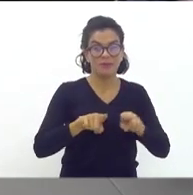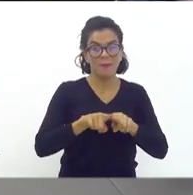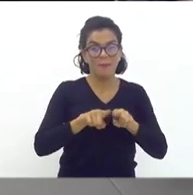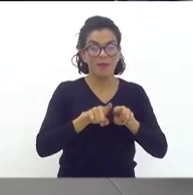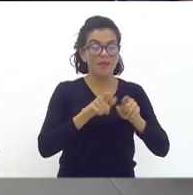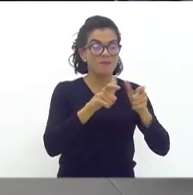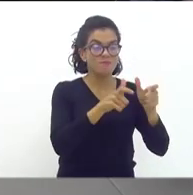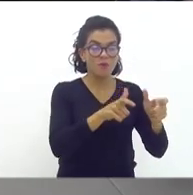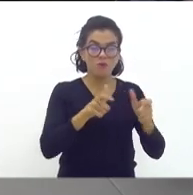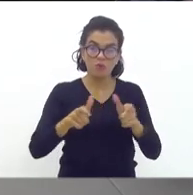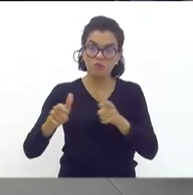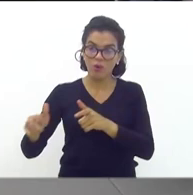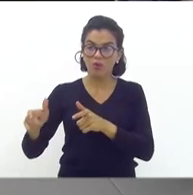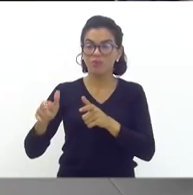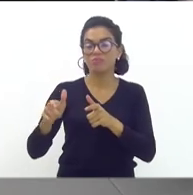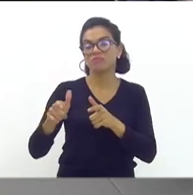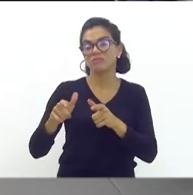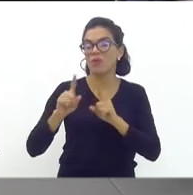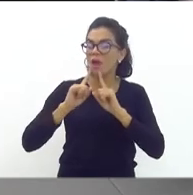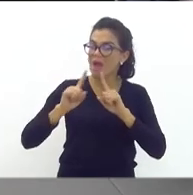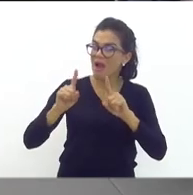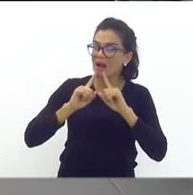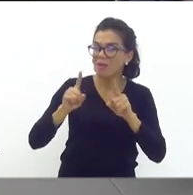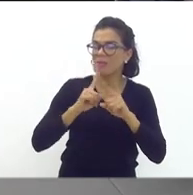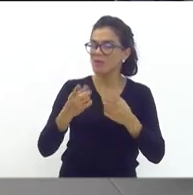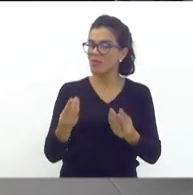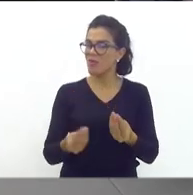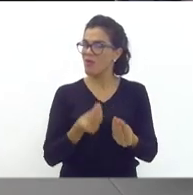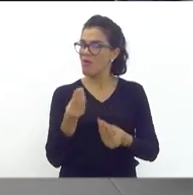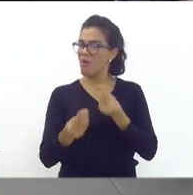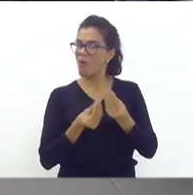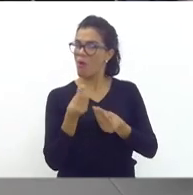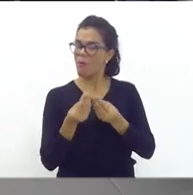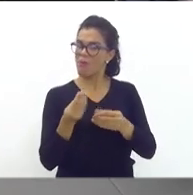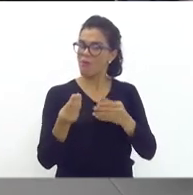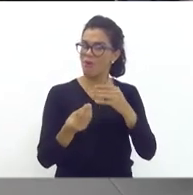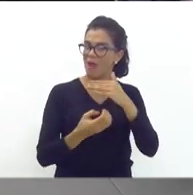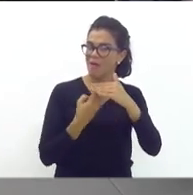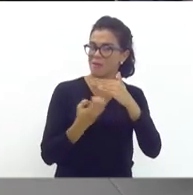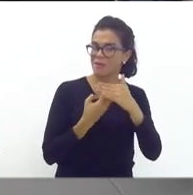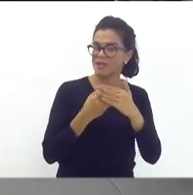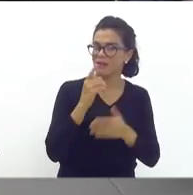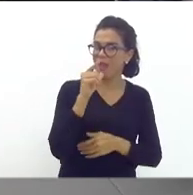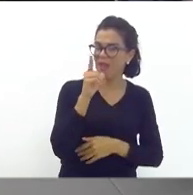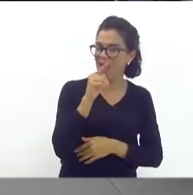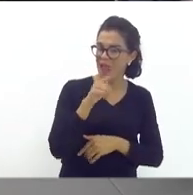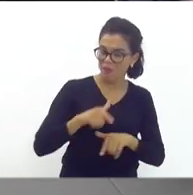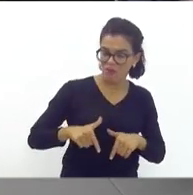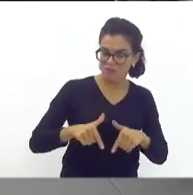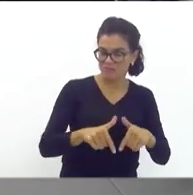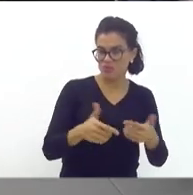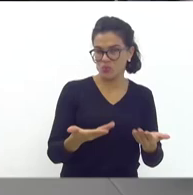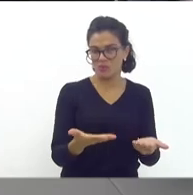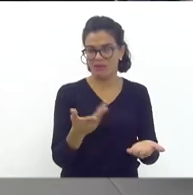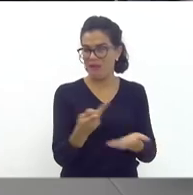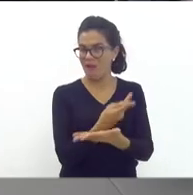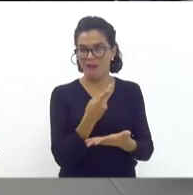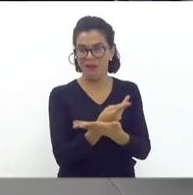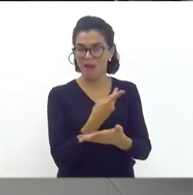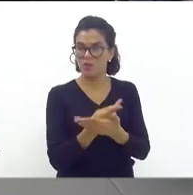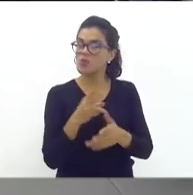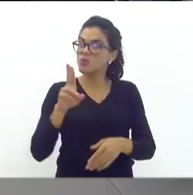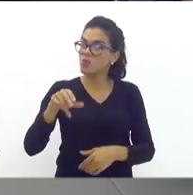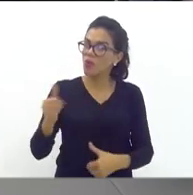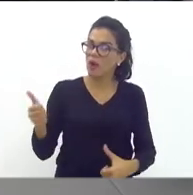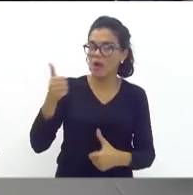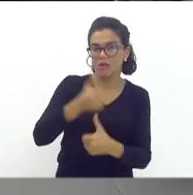postes que estão reclamando da forma como a concessionária atua nesse segmento jamais a agência vai ser vai substituir